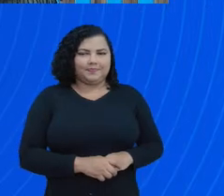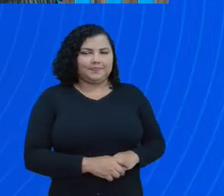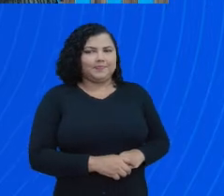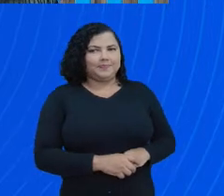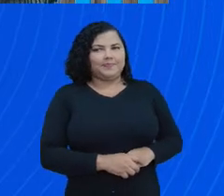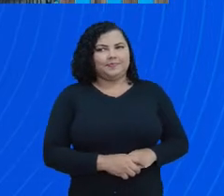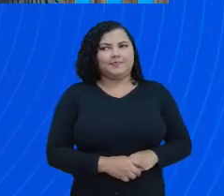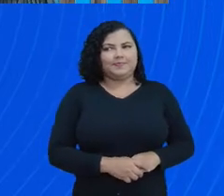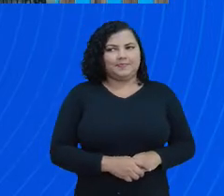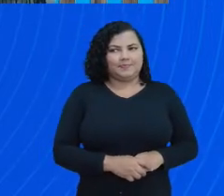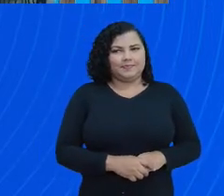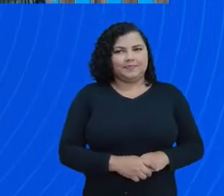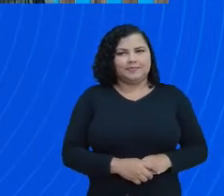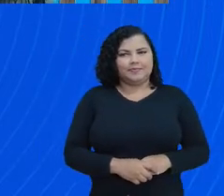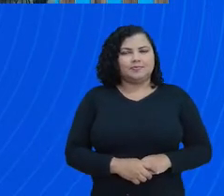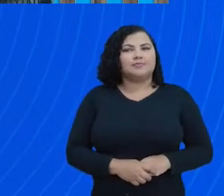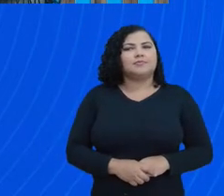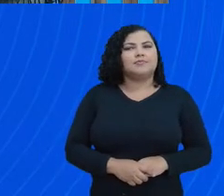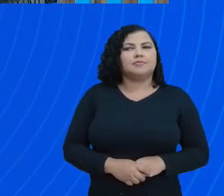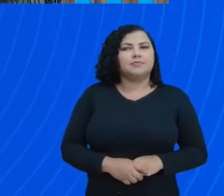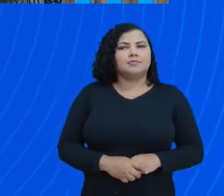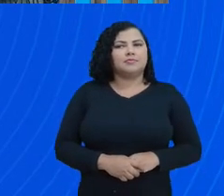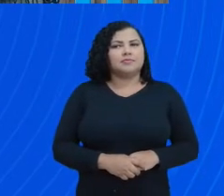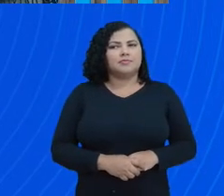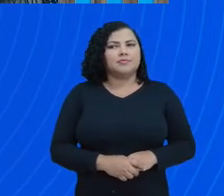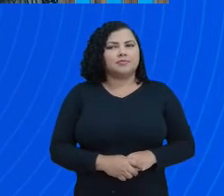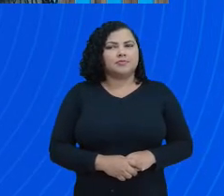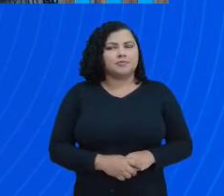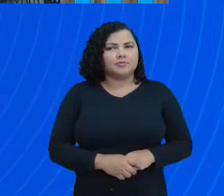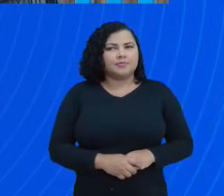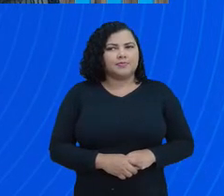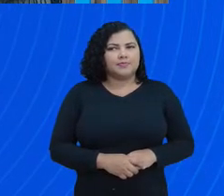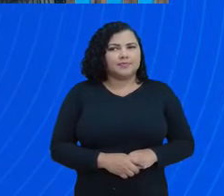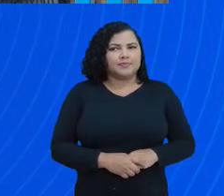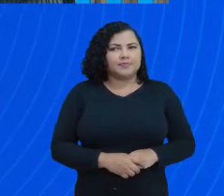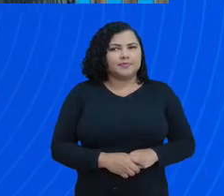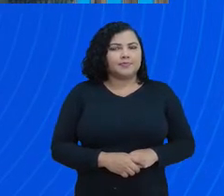Vamos ver um pouquinho uma trilha sonora.